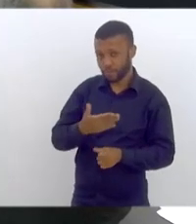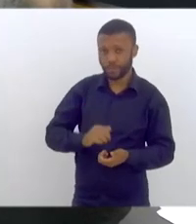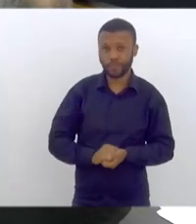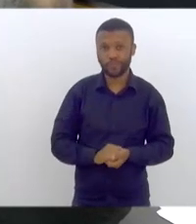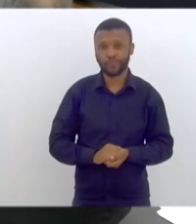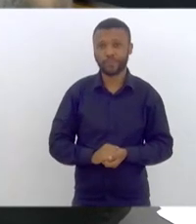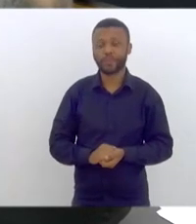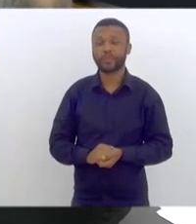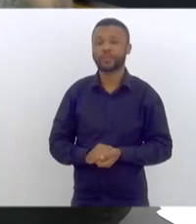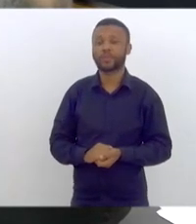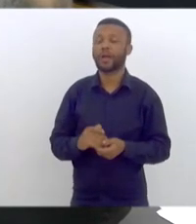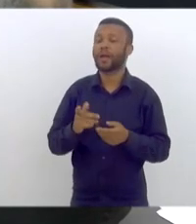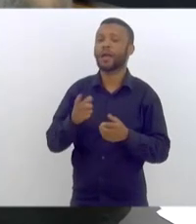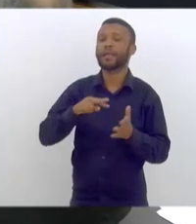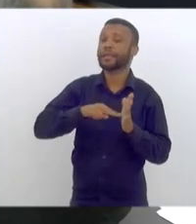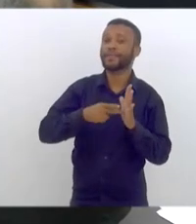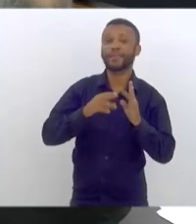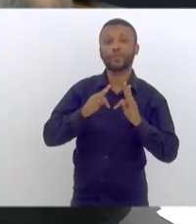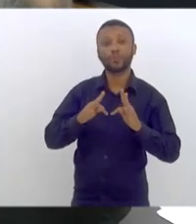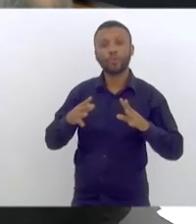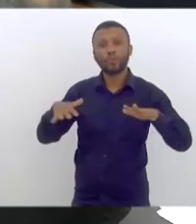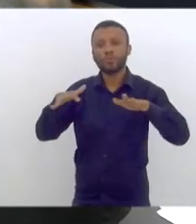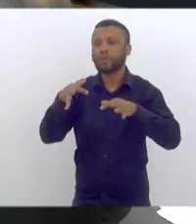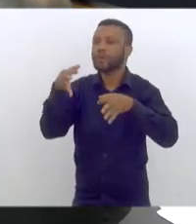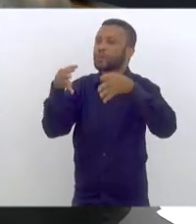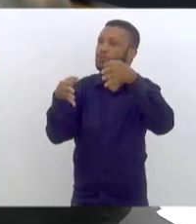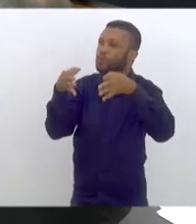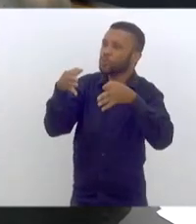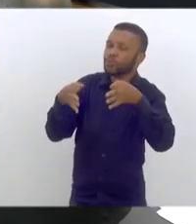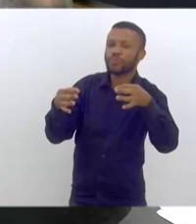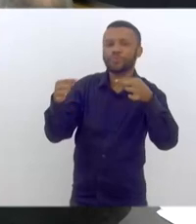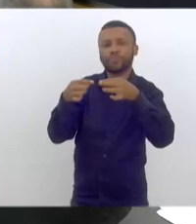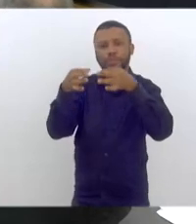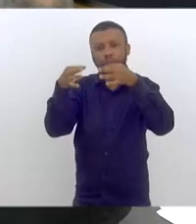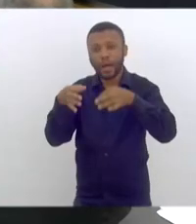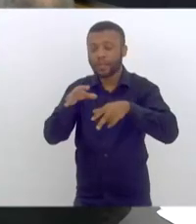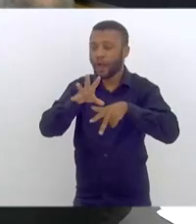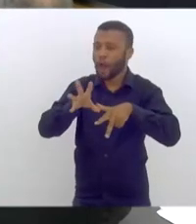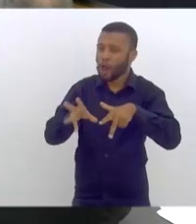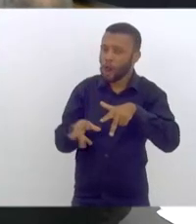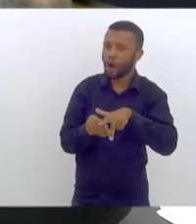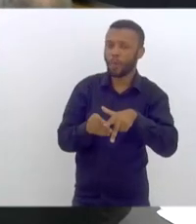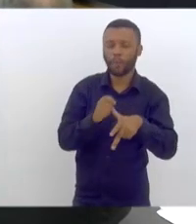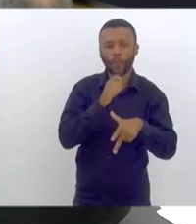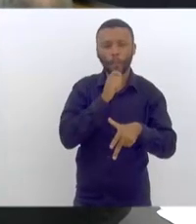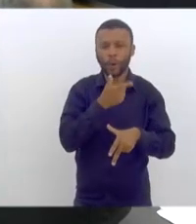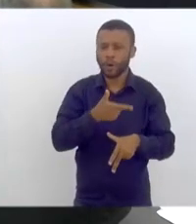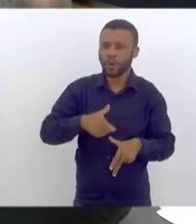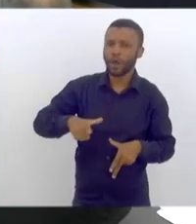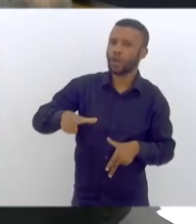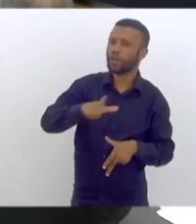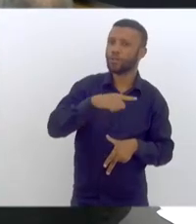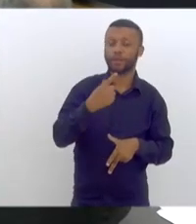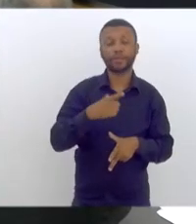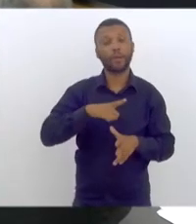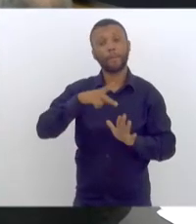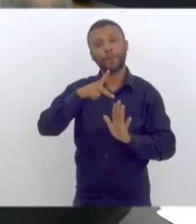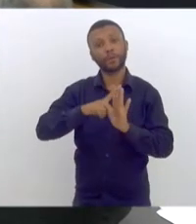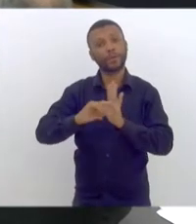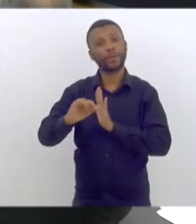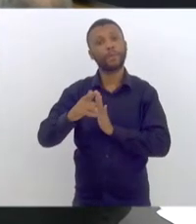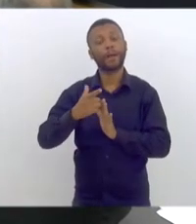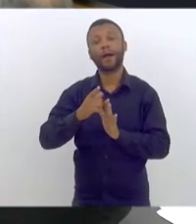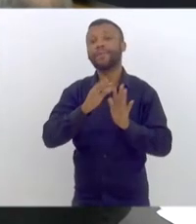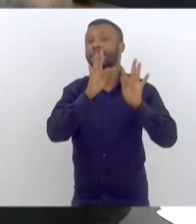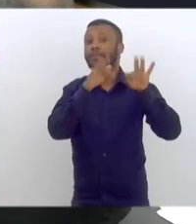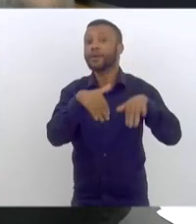e todo mundo vai ser justo correto não vai ter mais corrupção etc a gente faz um projeto de lei para extinguir